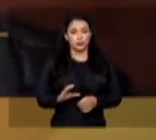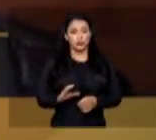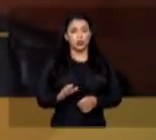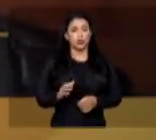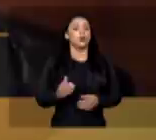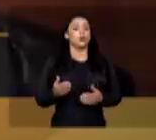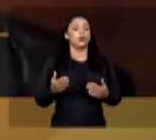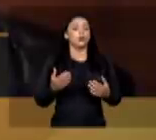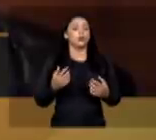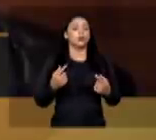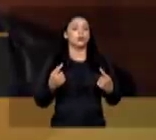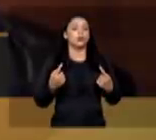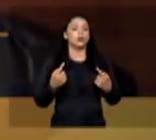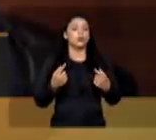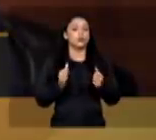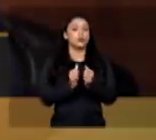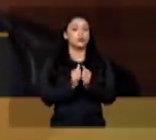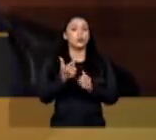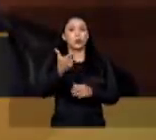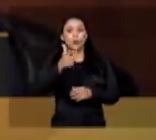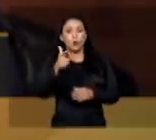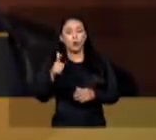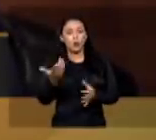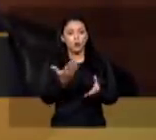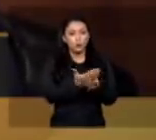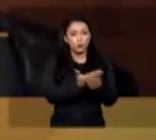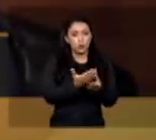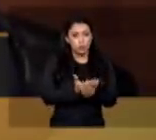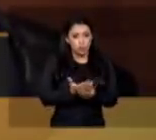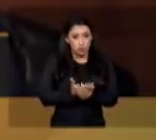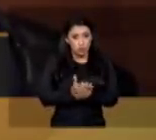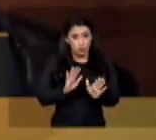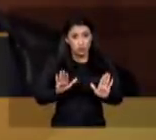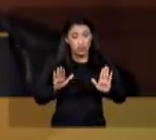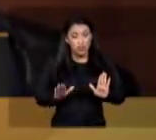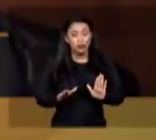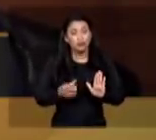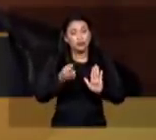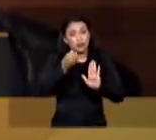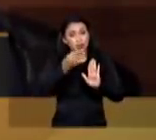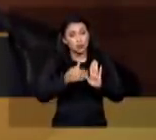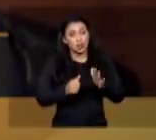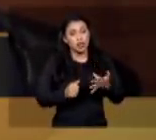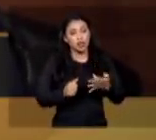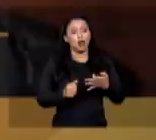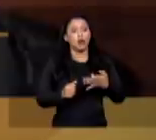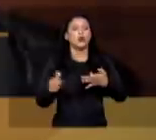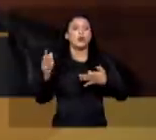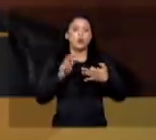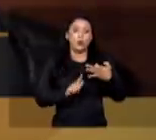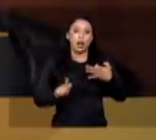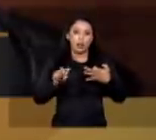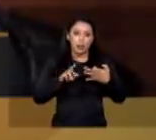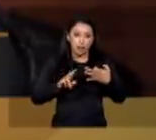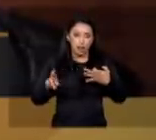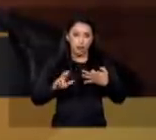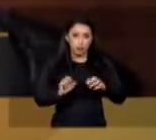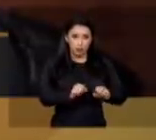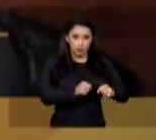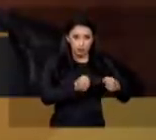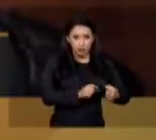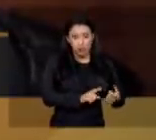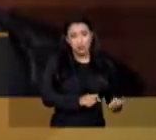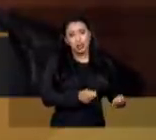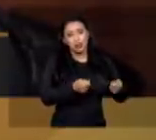outros feitos. E, especificamente, volta-se esse agravo da defesa contra